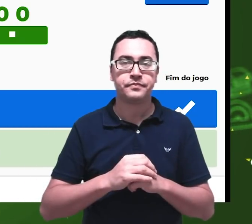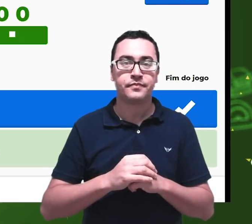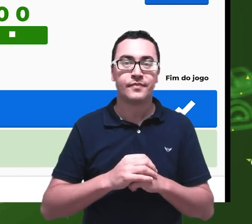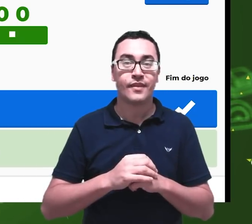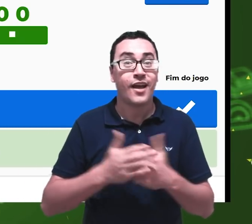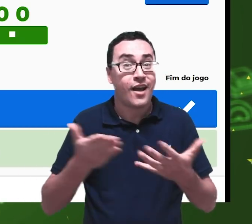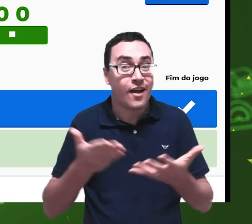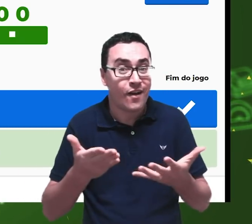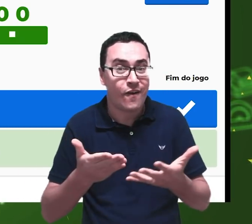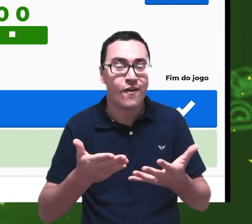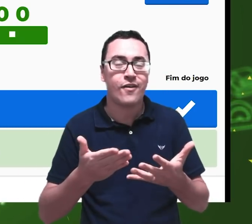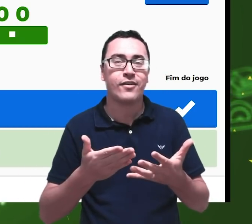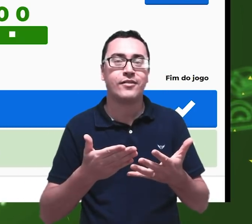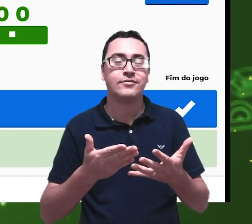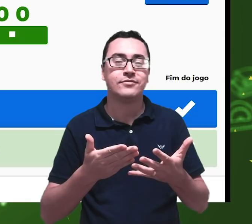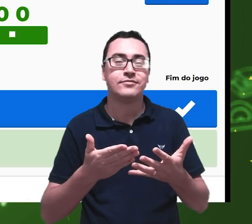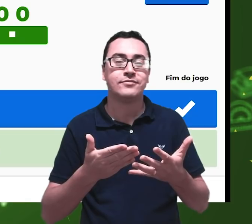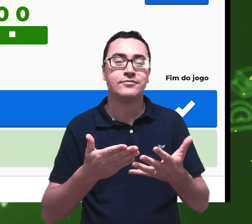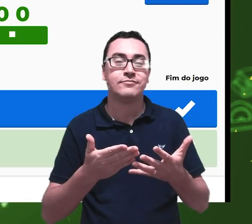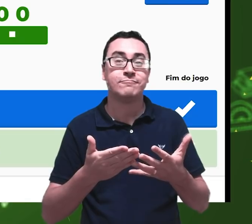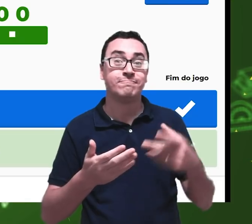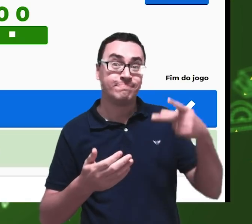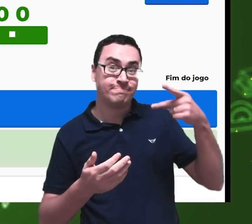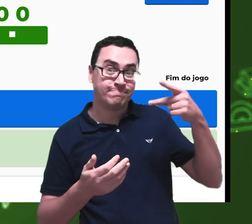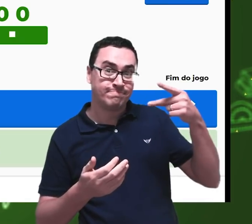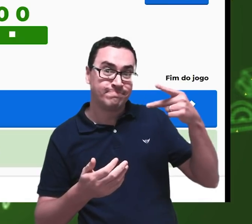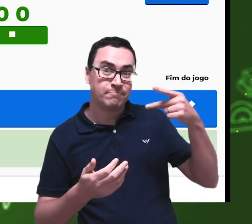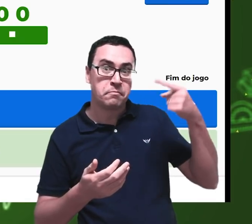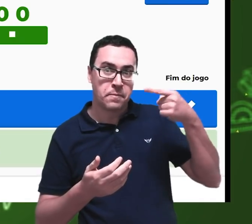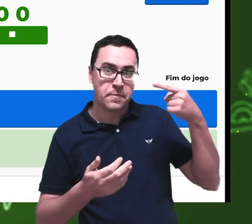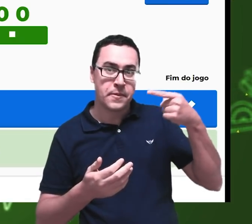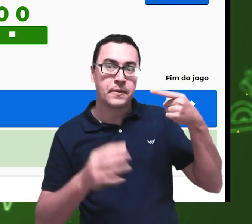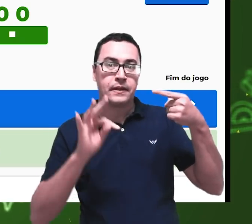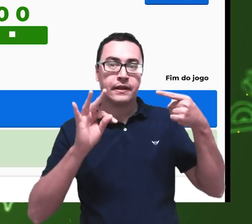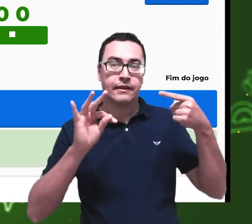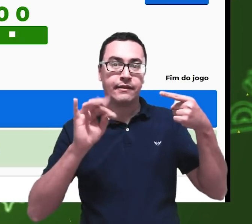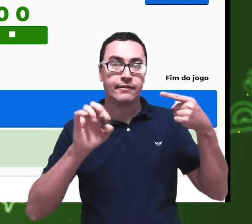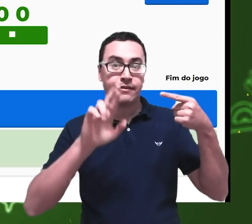agora a palavra está